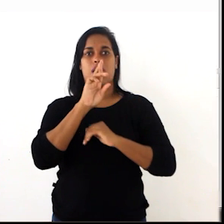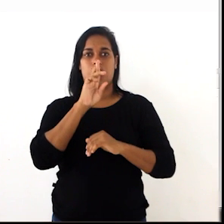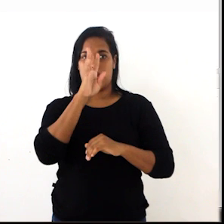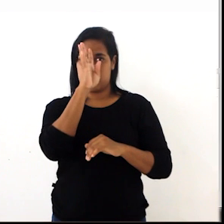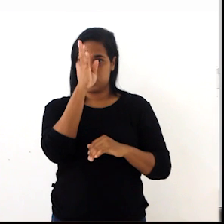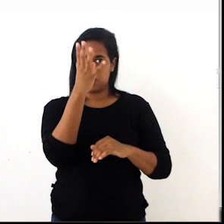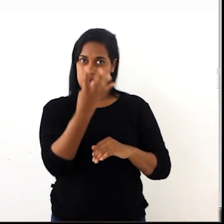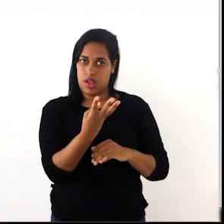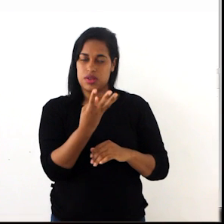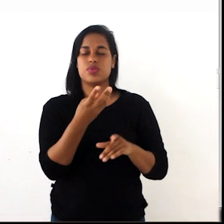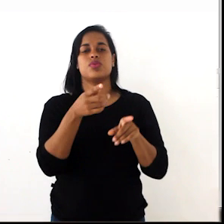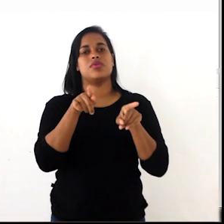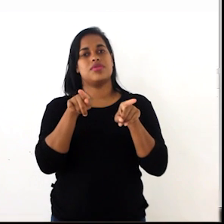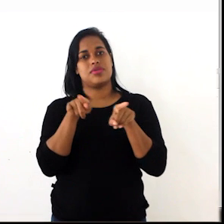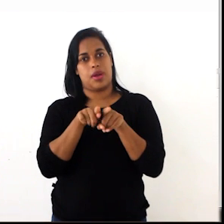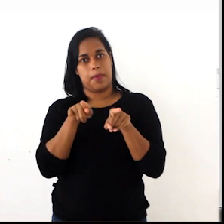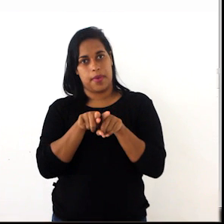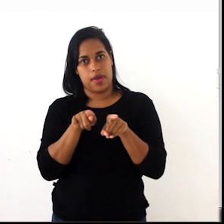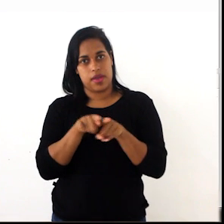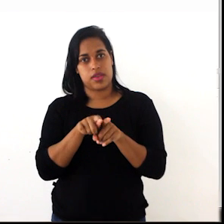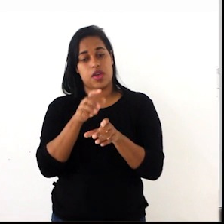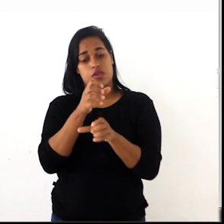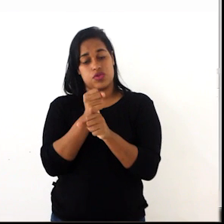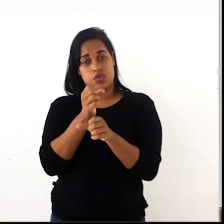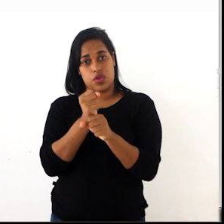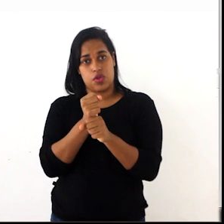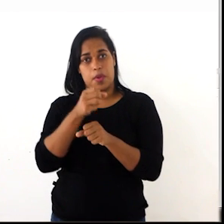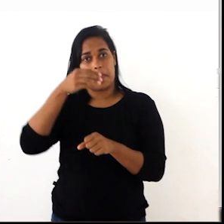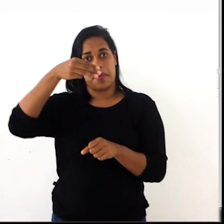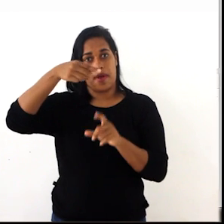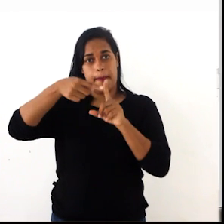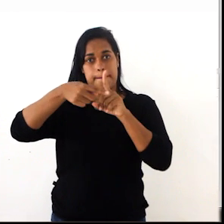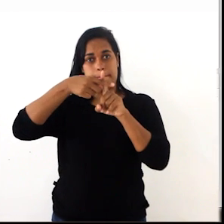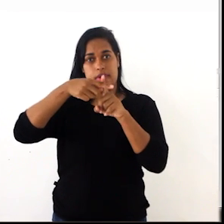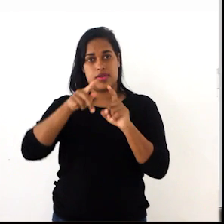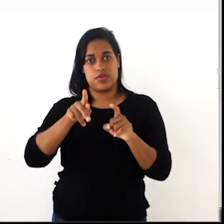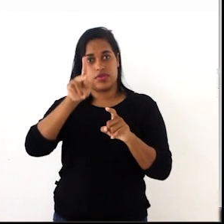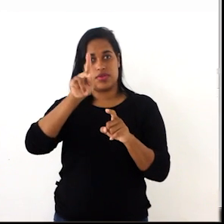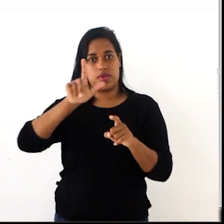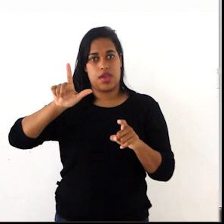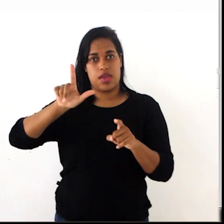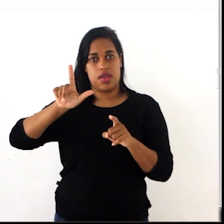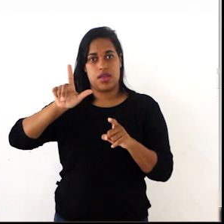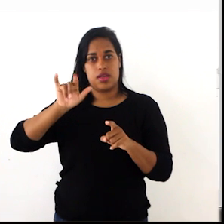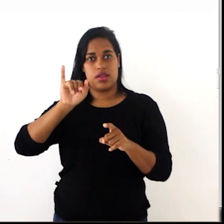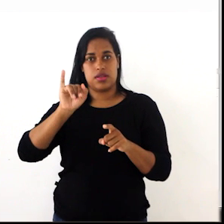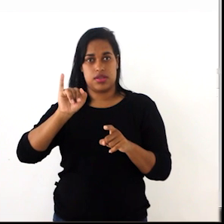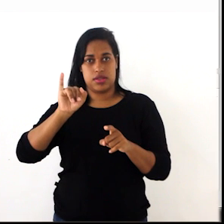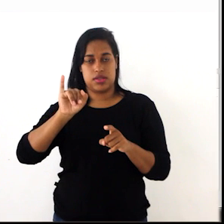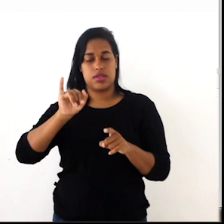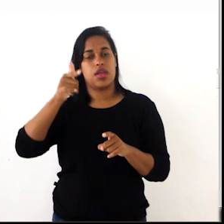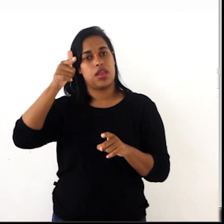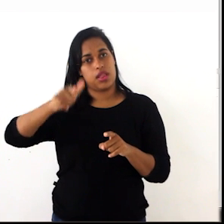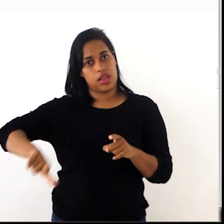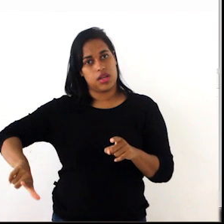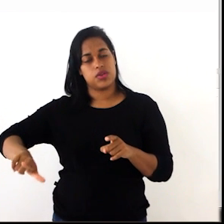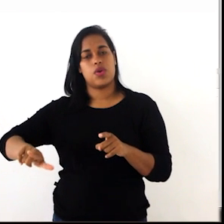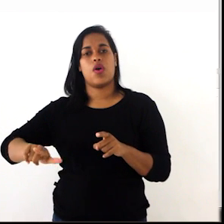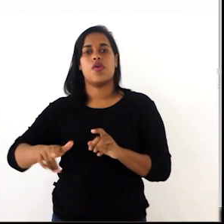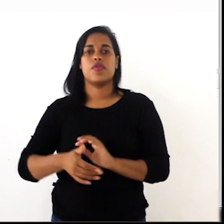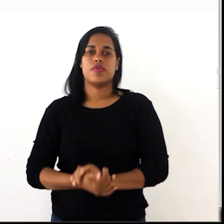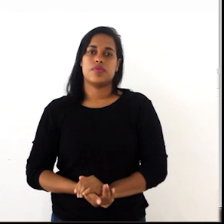resultado. Vamos chamar a função MySQL query novamente. Vamos